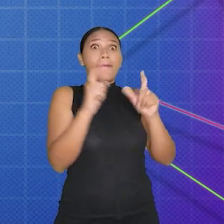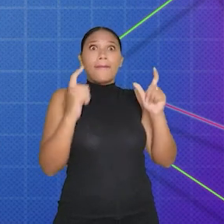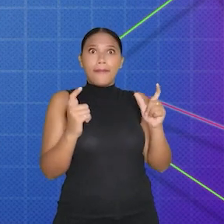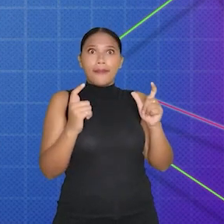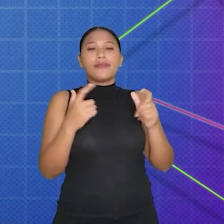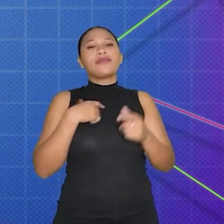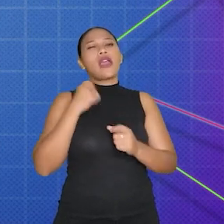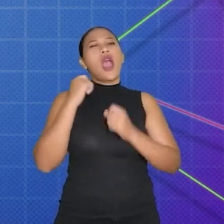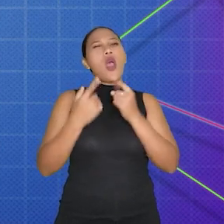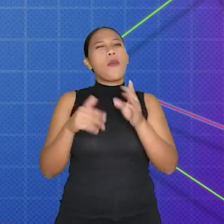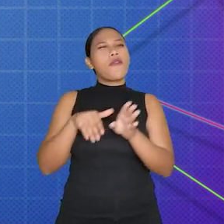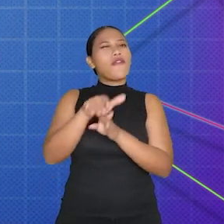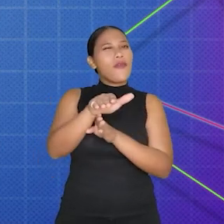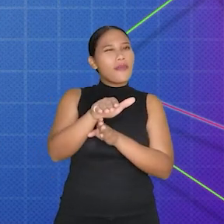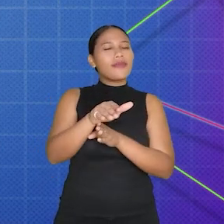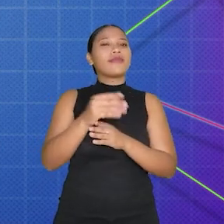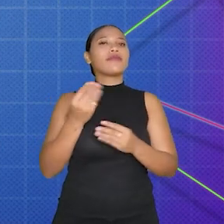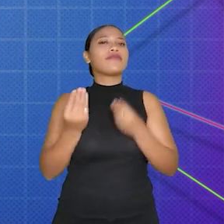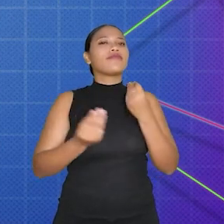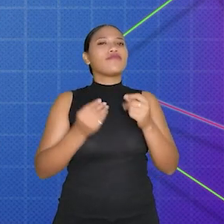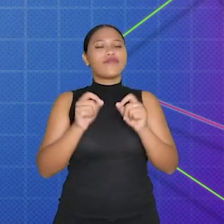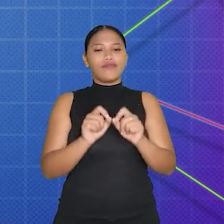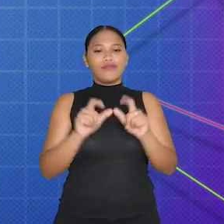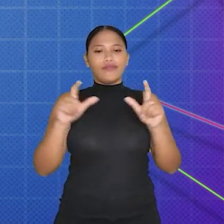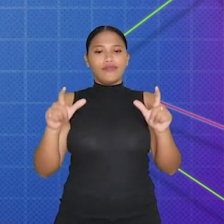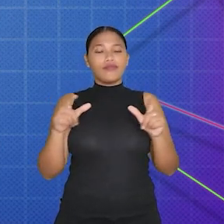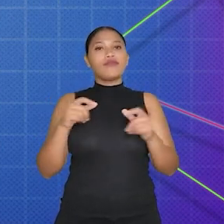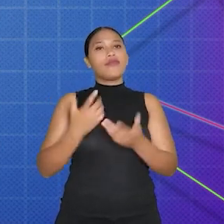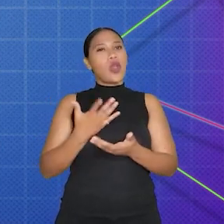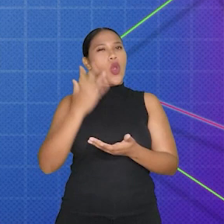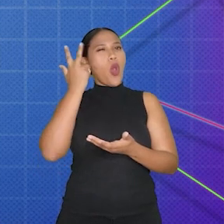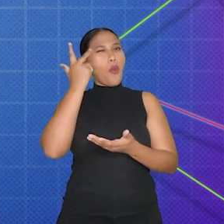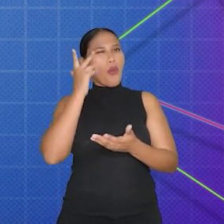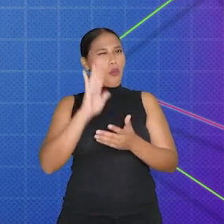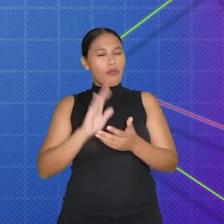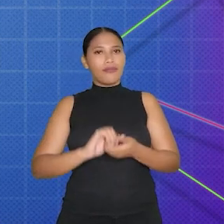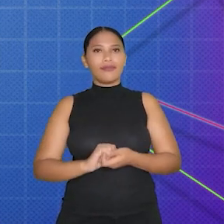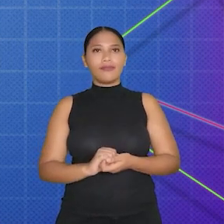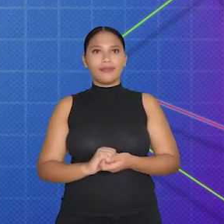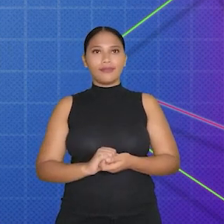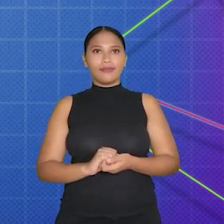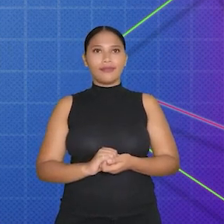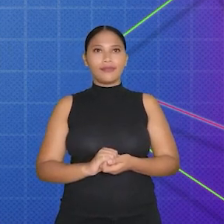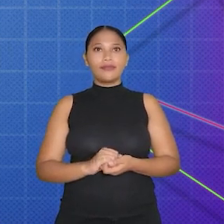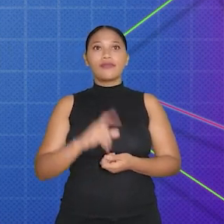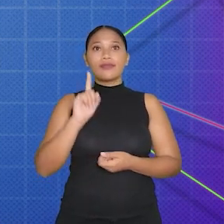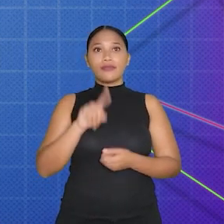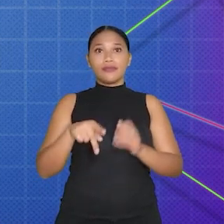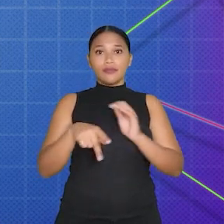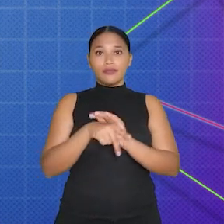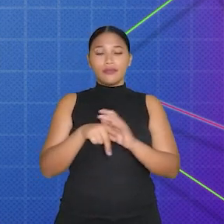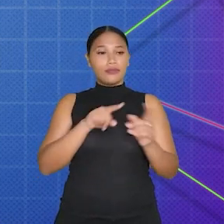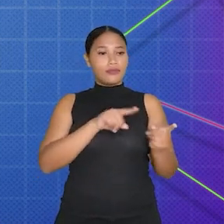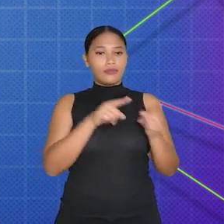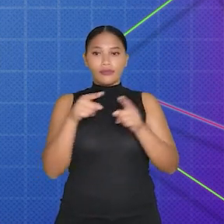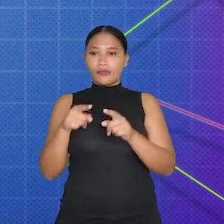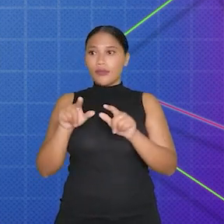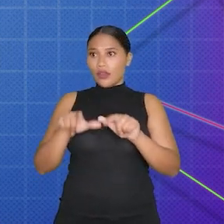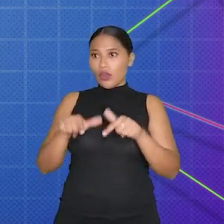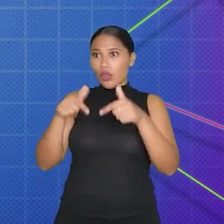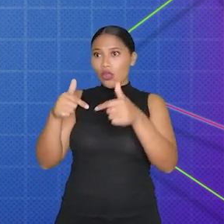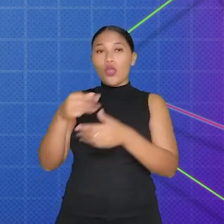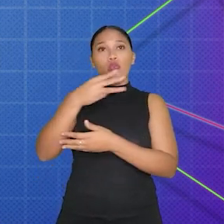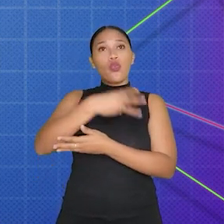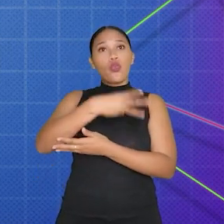corretamente esses arquivos. Aqui estão algumas informações sobre as extensões de arquivos mais comuns. Extensão de arquivo para